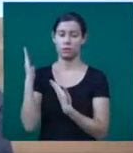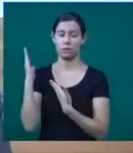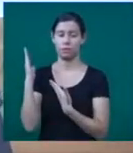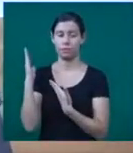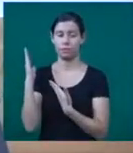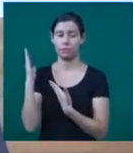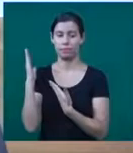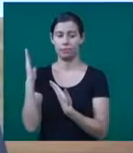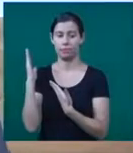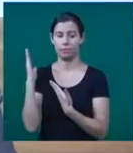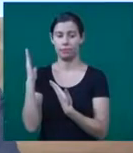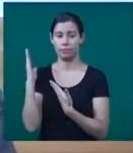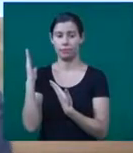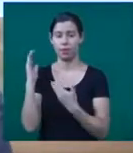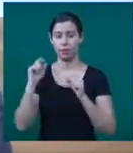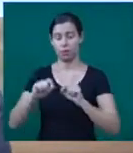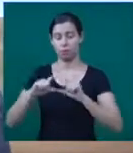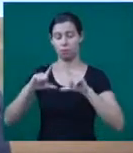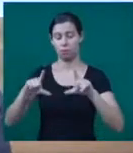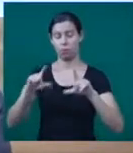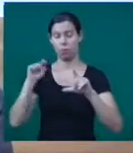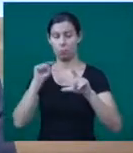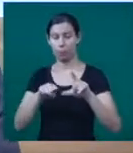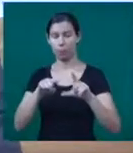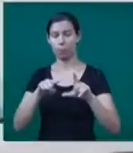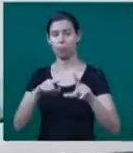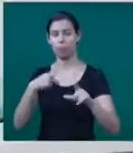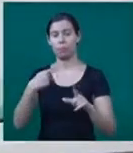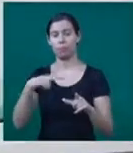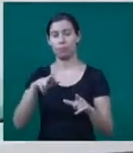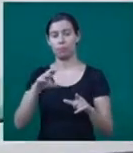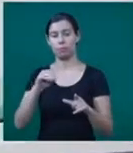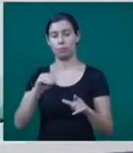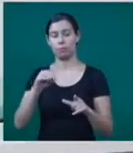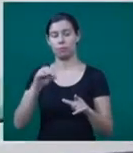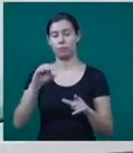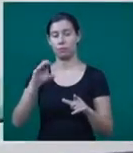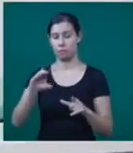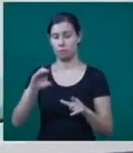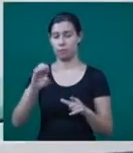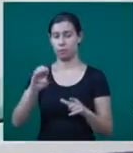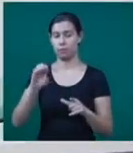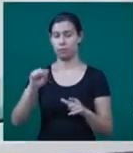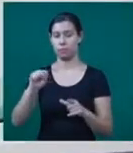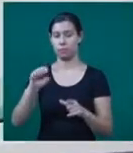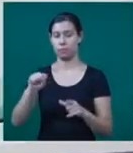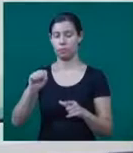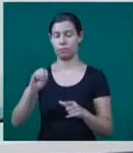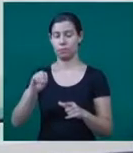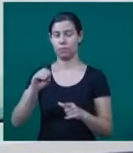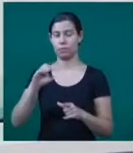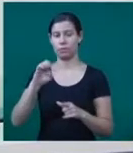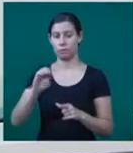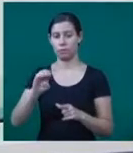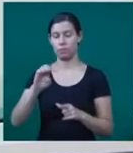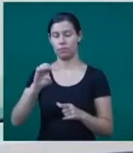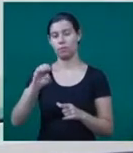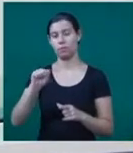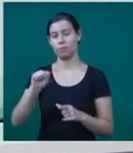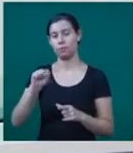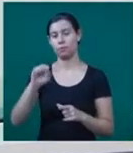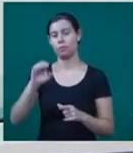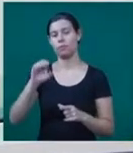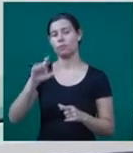www.hc.ufo.br, no ícone Processo Seletivo Simplificado FAEPO. Olha que oportunidade bacana. Quando junta